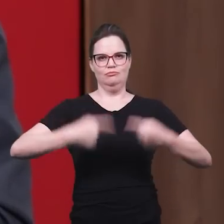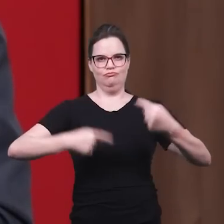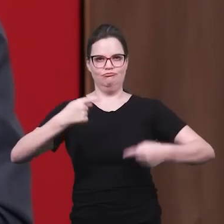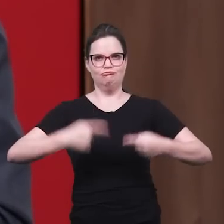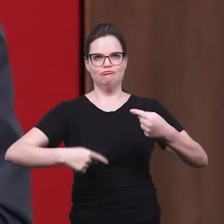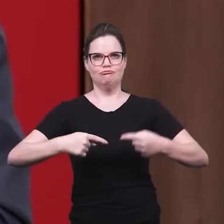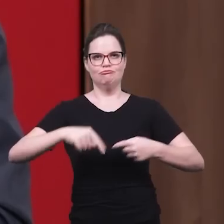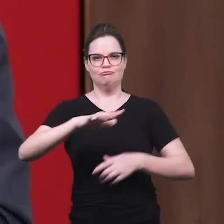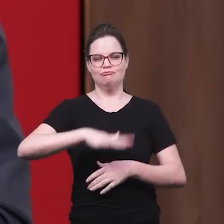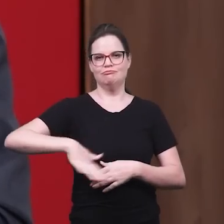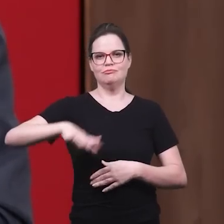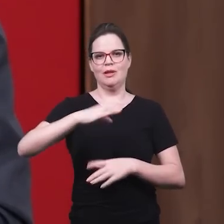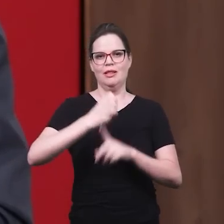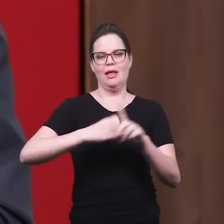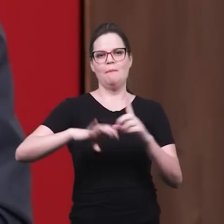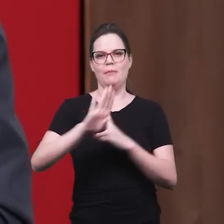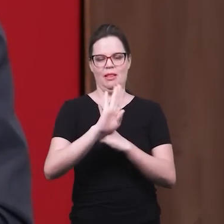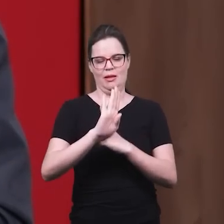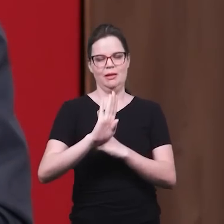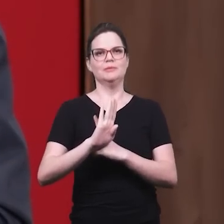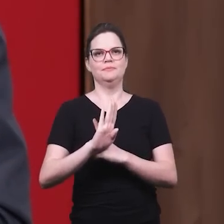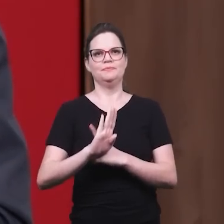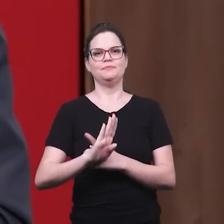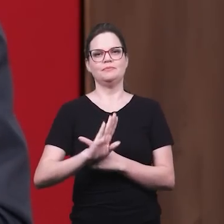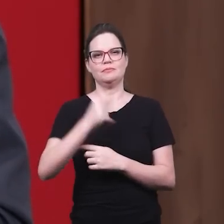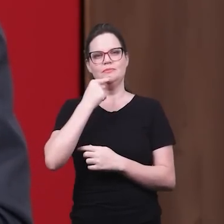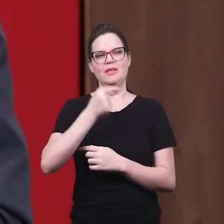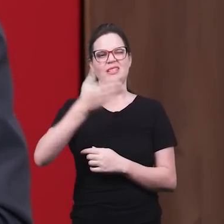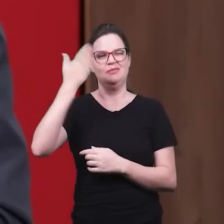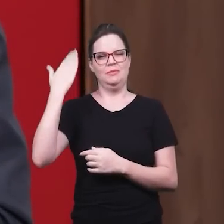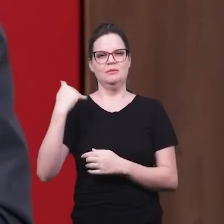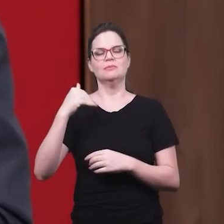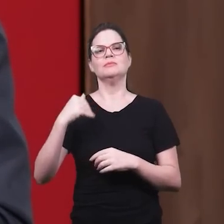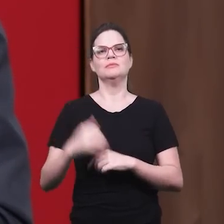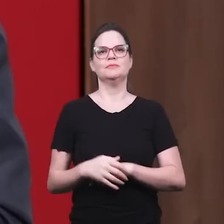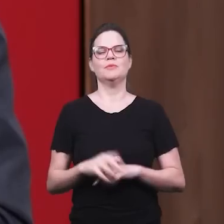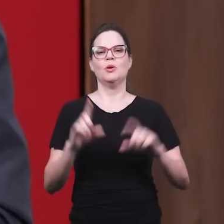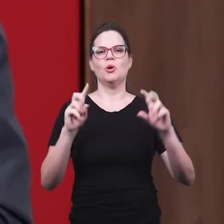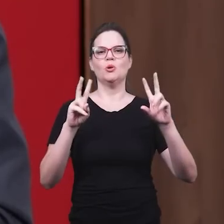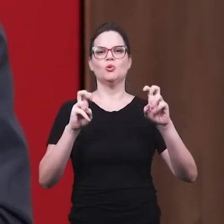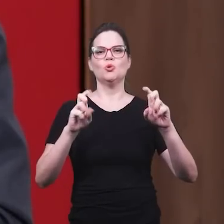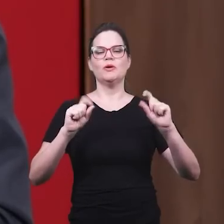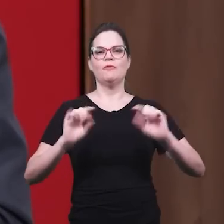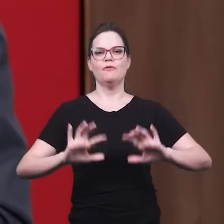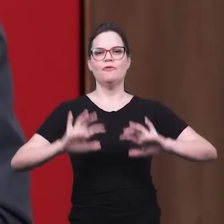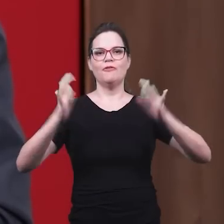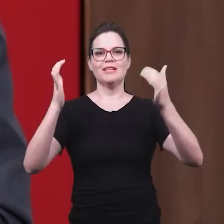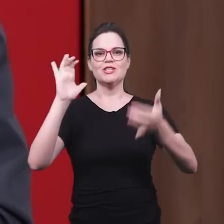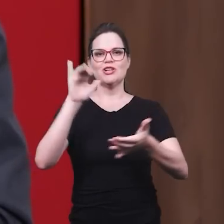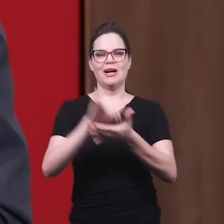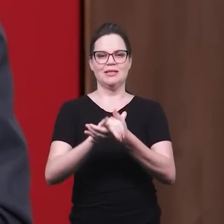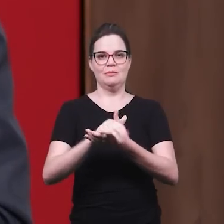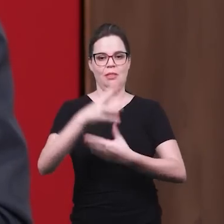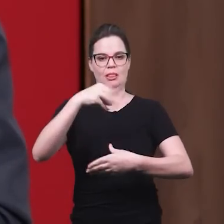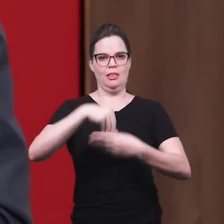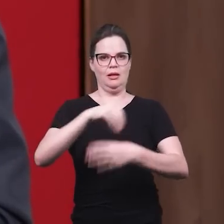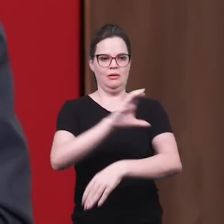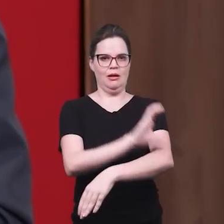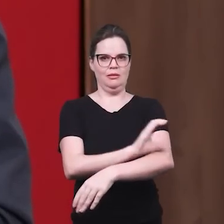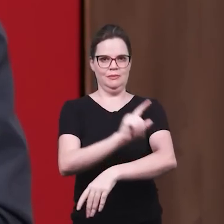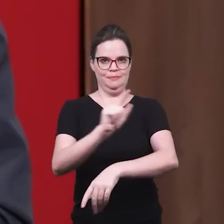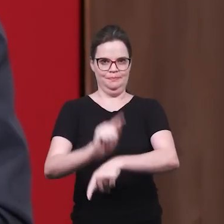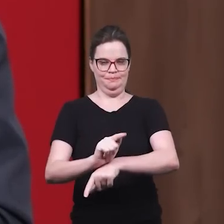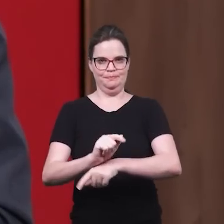nas escolas bíblicas dominicais nas últimas semanas, que é sobre as bodas de Caná. Estamos fazendo um estudo do